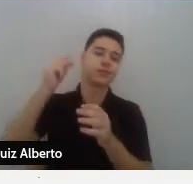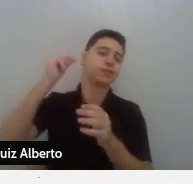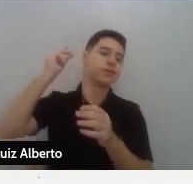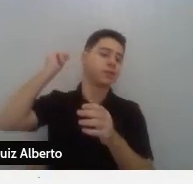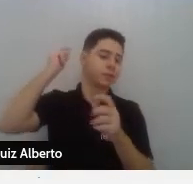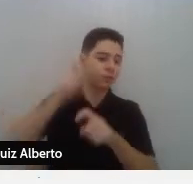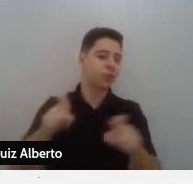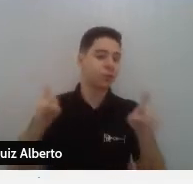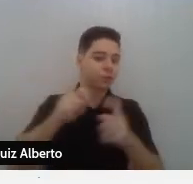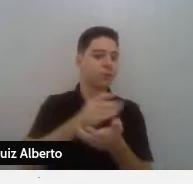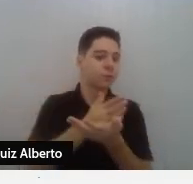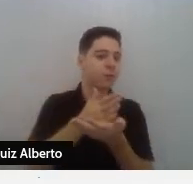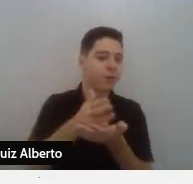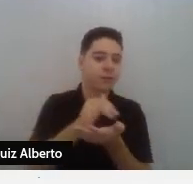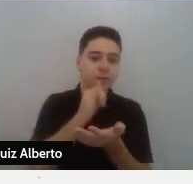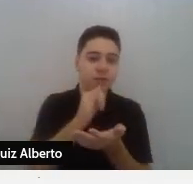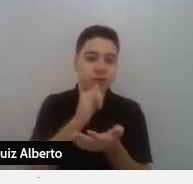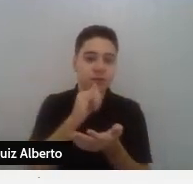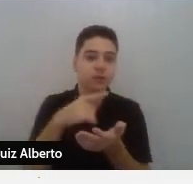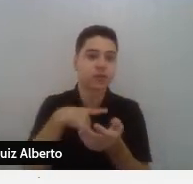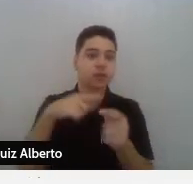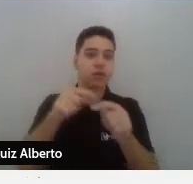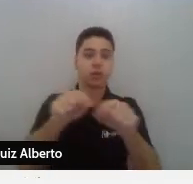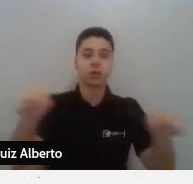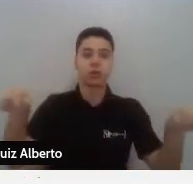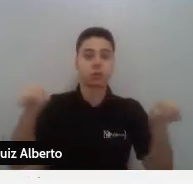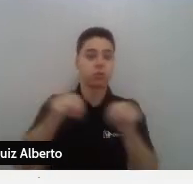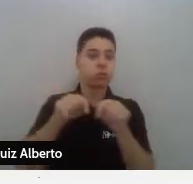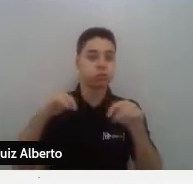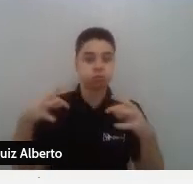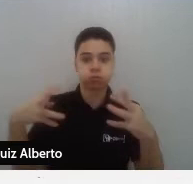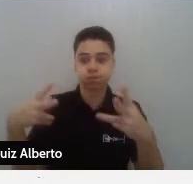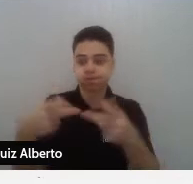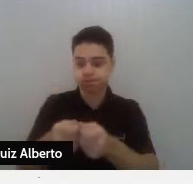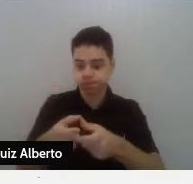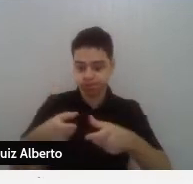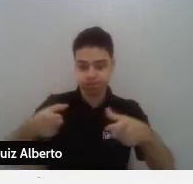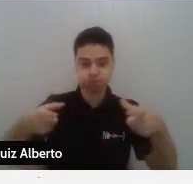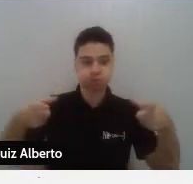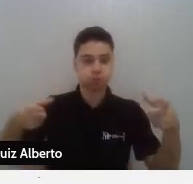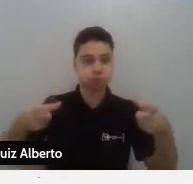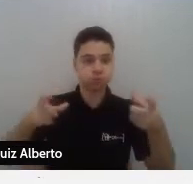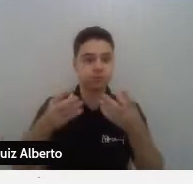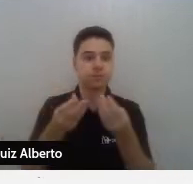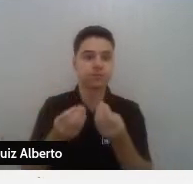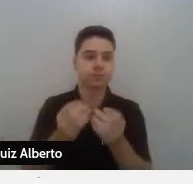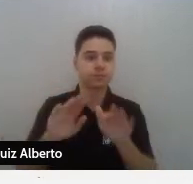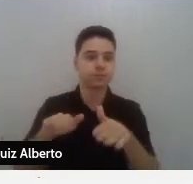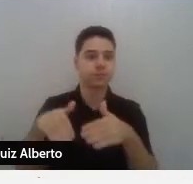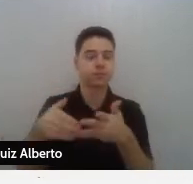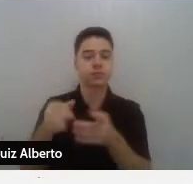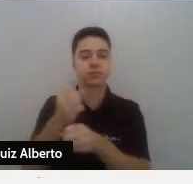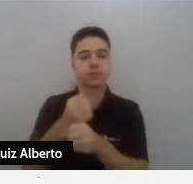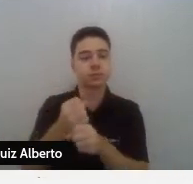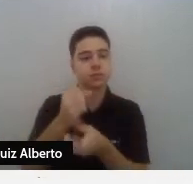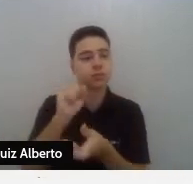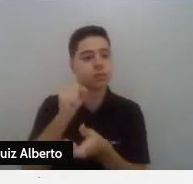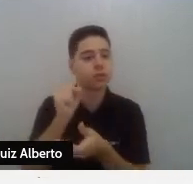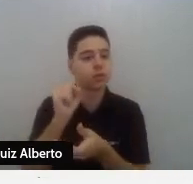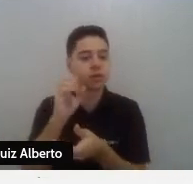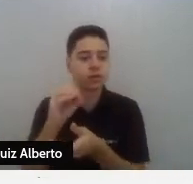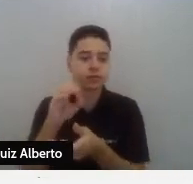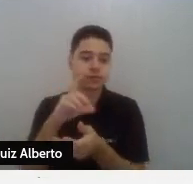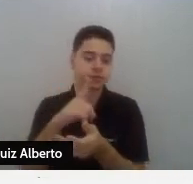início, os computadores ocupavam salas inteiras, eram muito grandes. E já na década de 80,